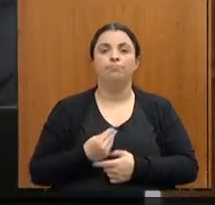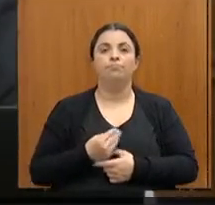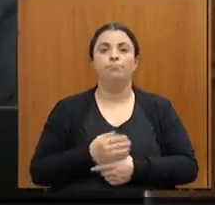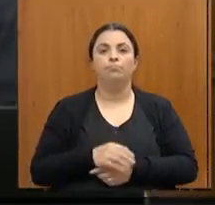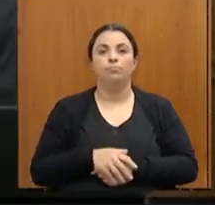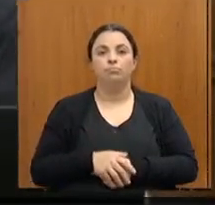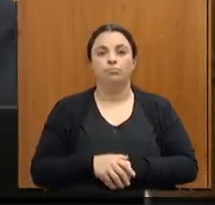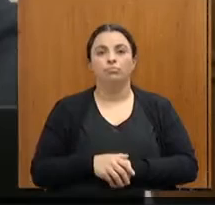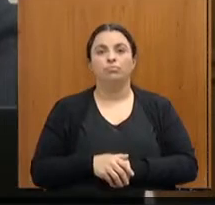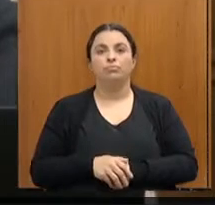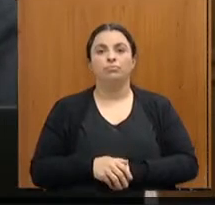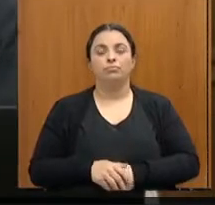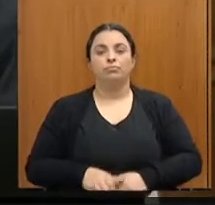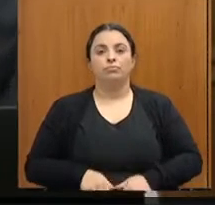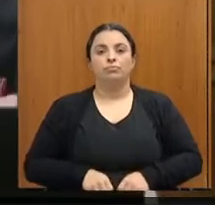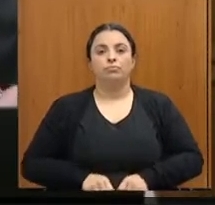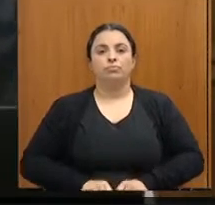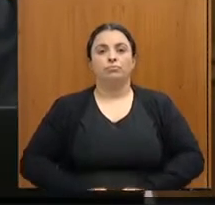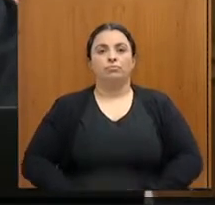E aí